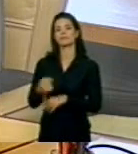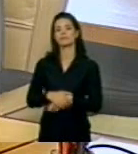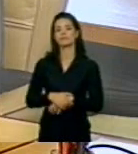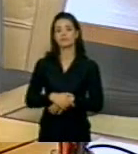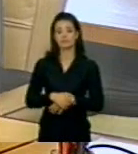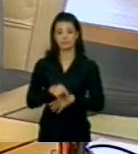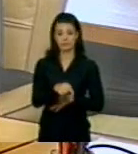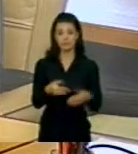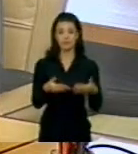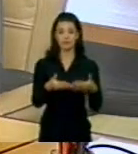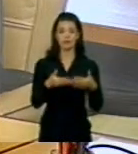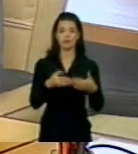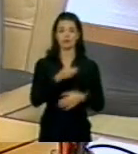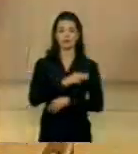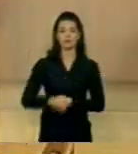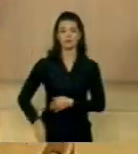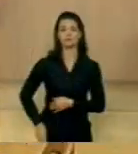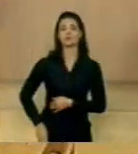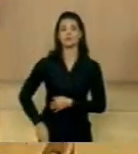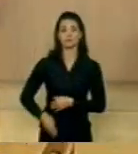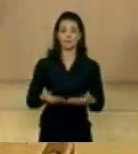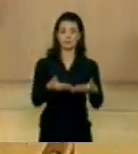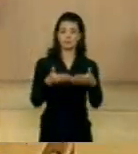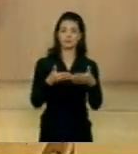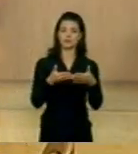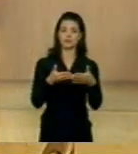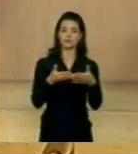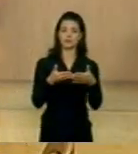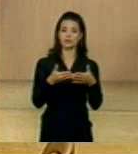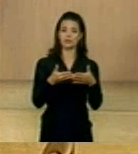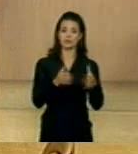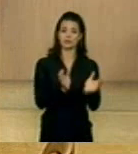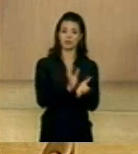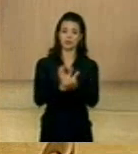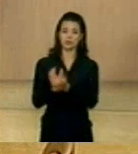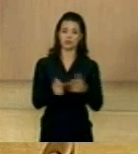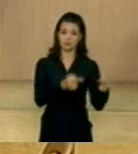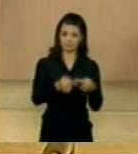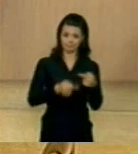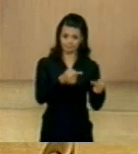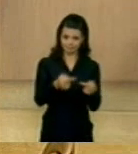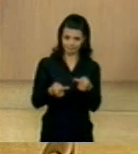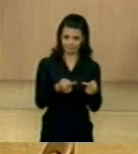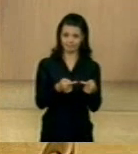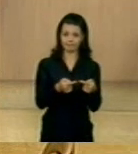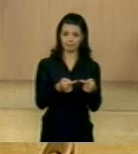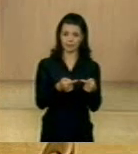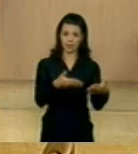ministro Rogério Schietti Cruz, do Superior Tribunal de Justiça, os partidos requerentes sustentam que